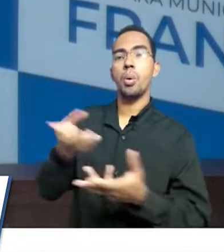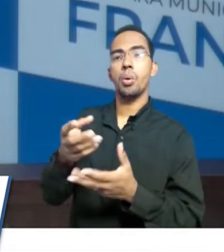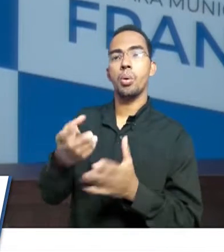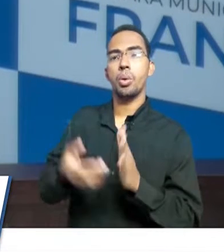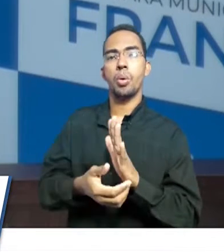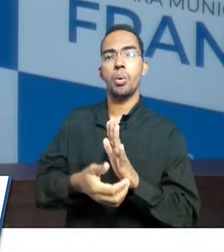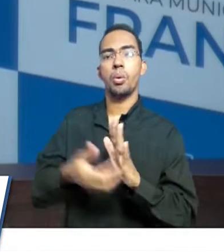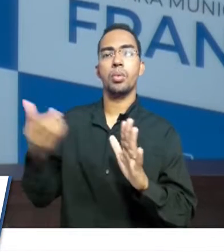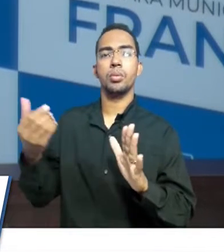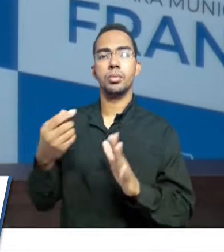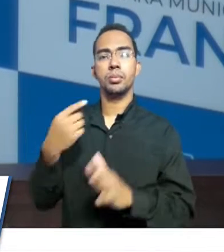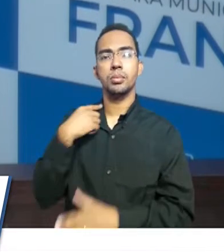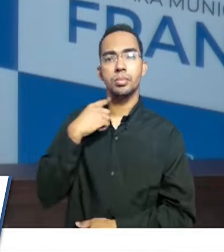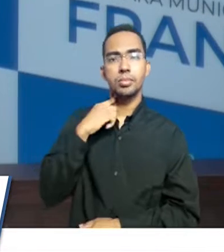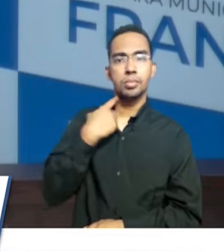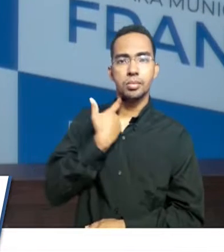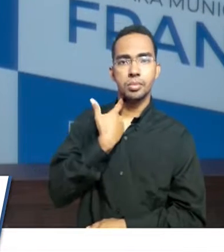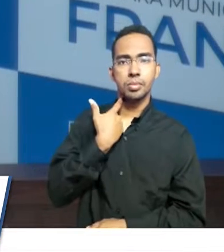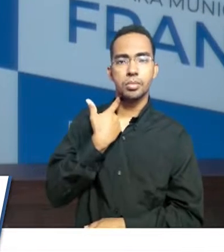e